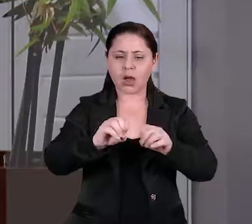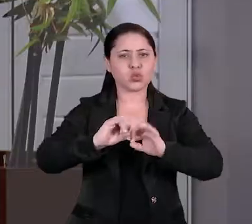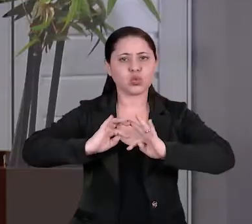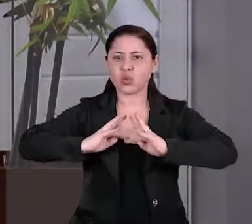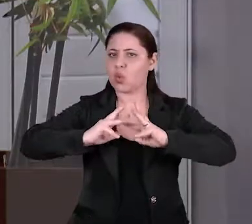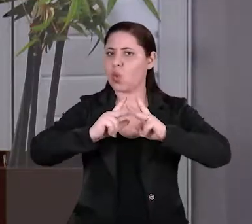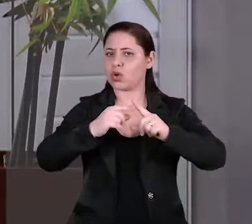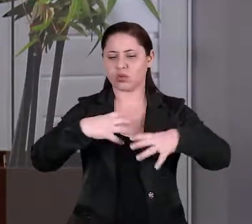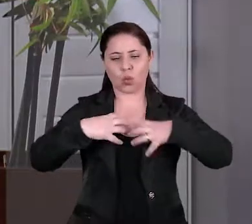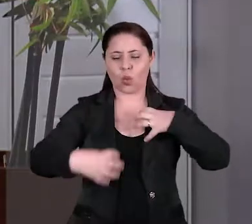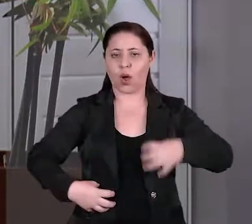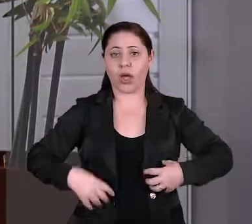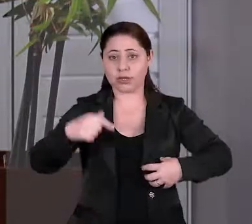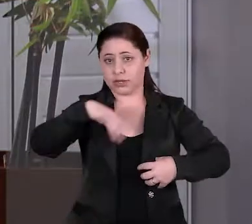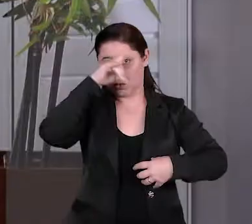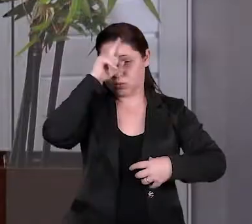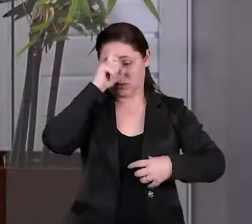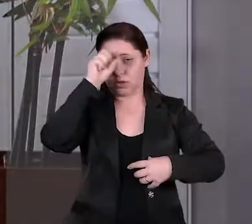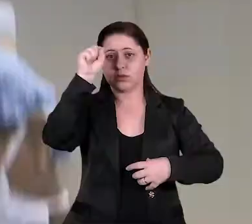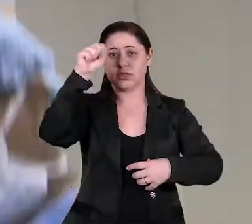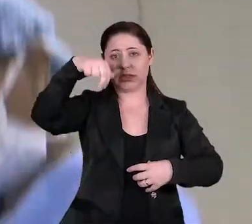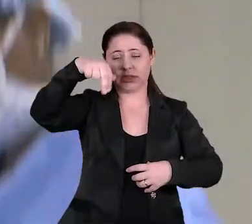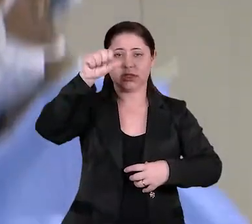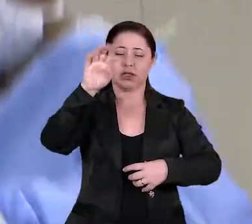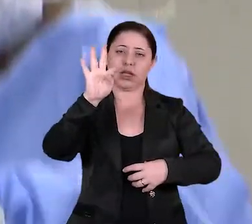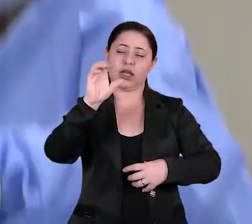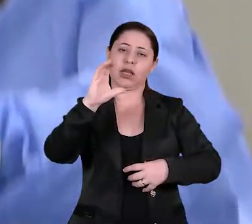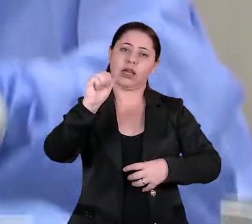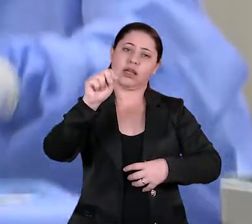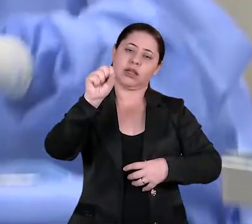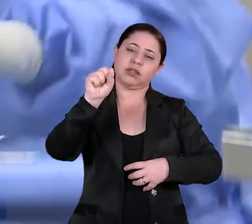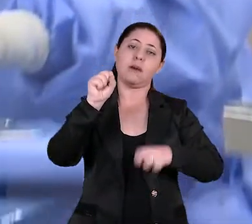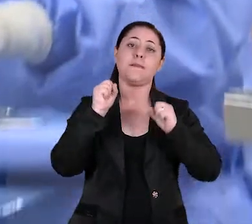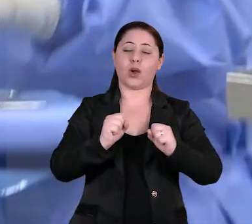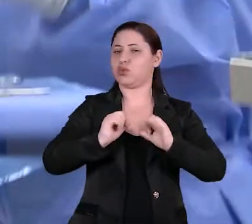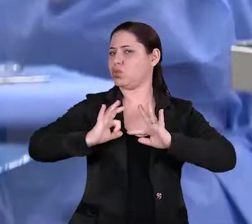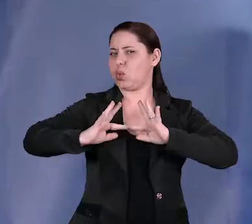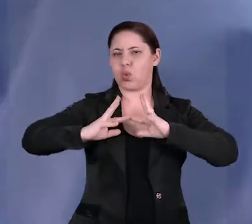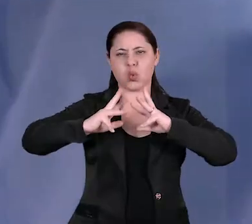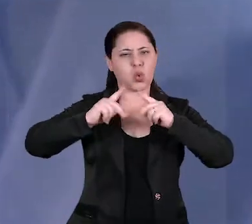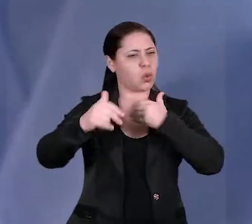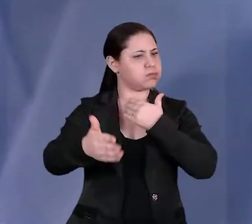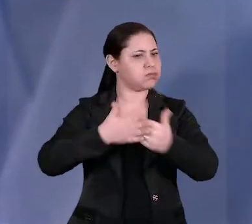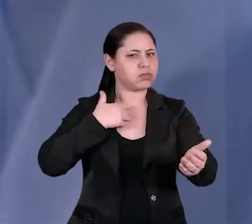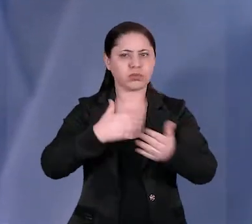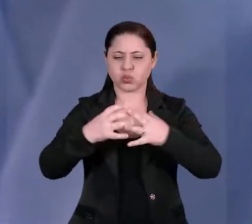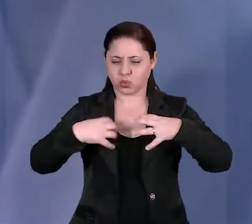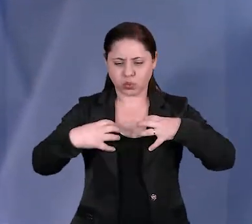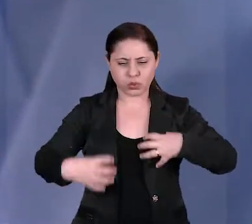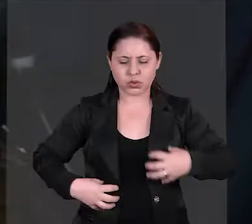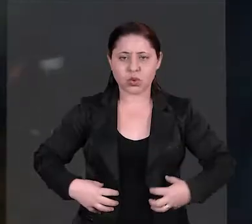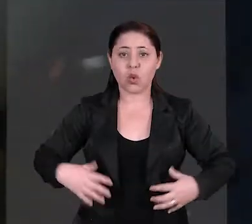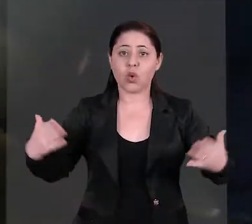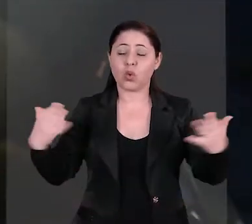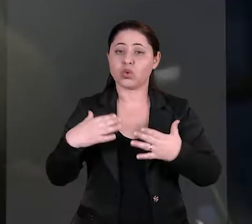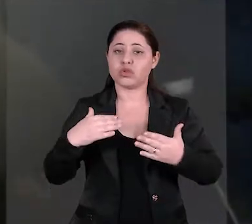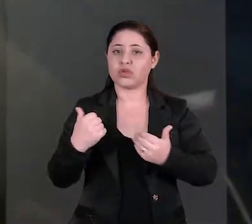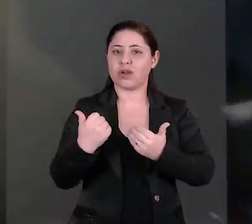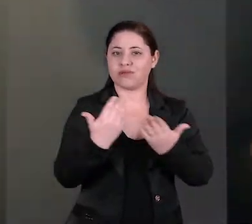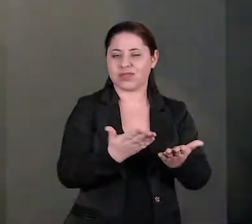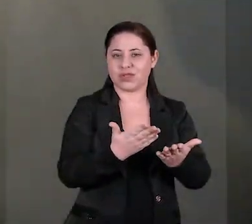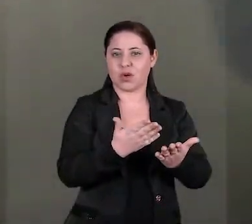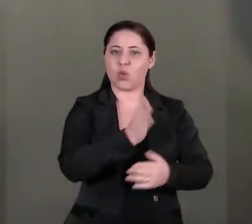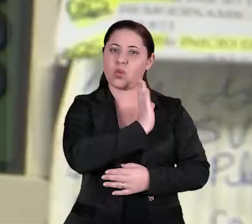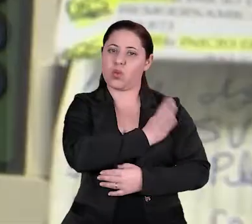né? Isso. A Santa Casa de Campo Grande ela é habilitada a captar qualquer tipo de órgão e tecido. Nós fazemos o transplante apenas hoje